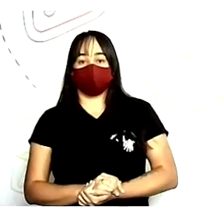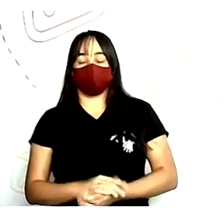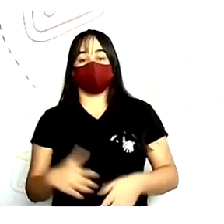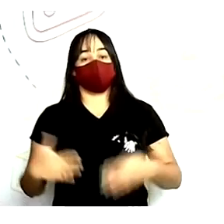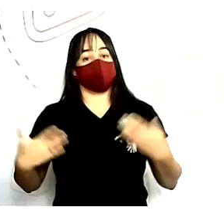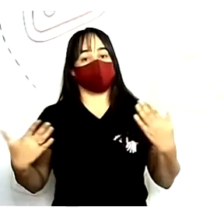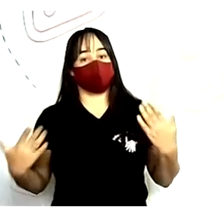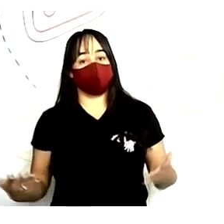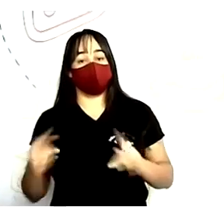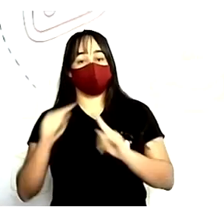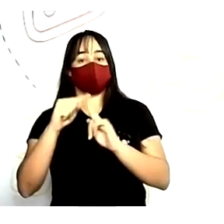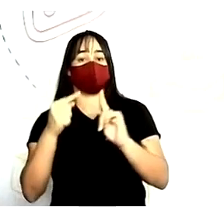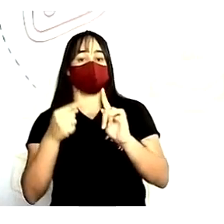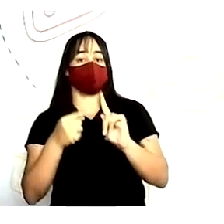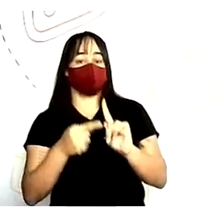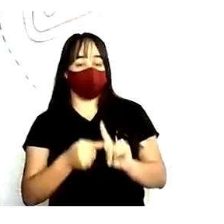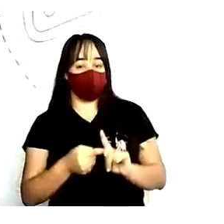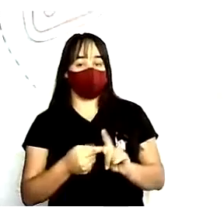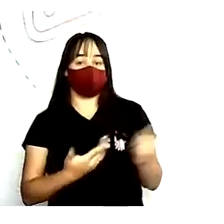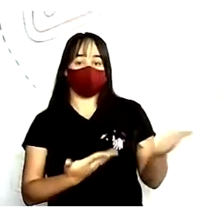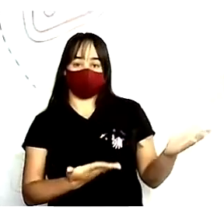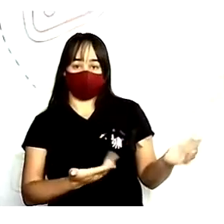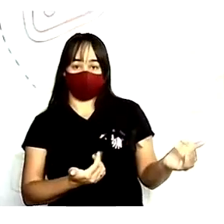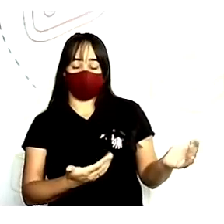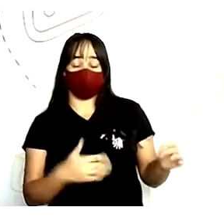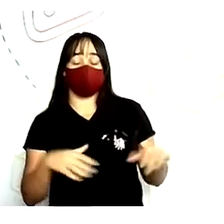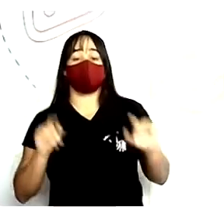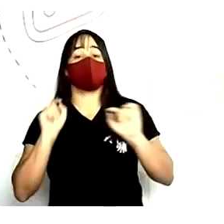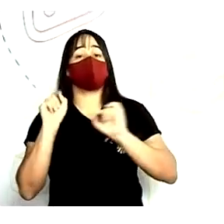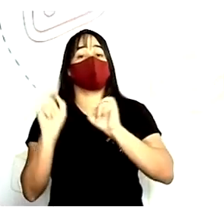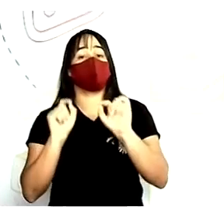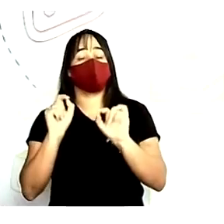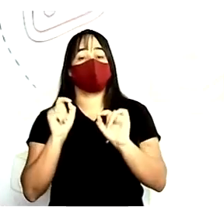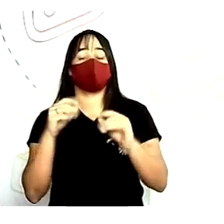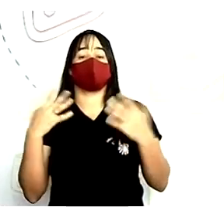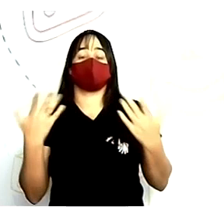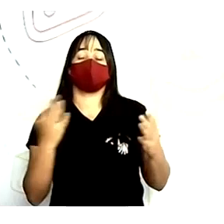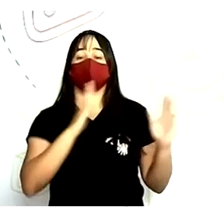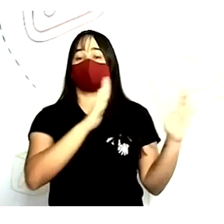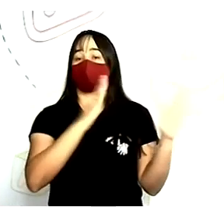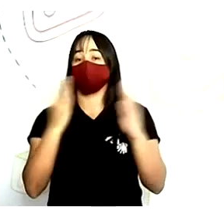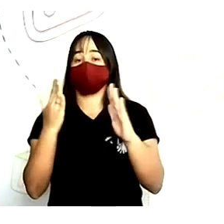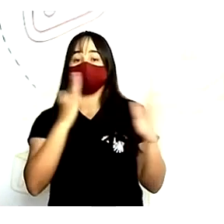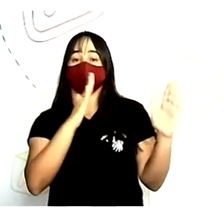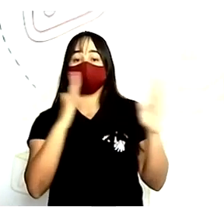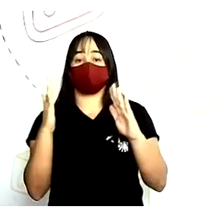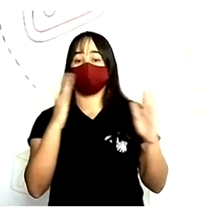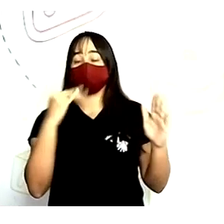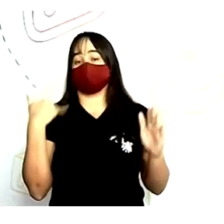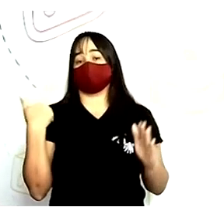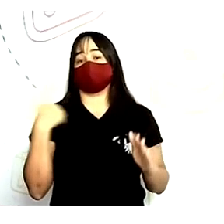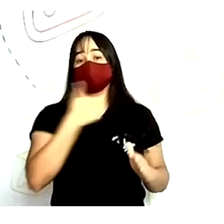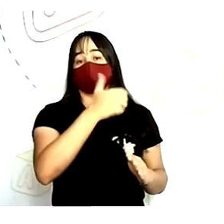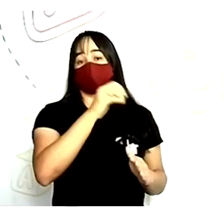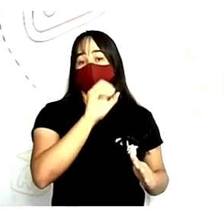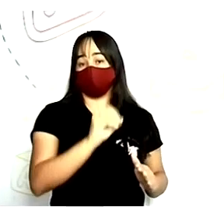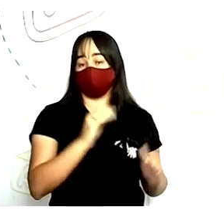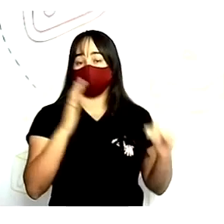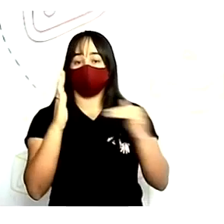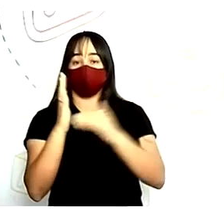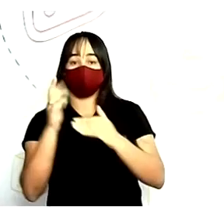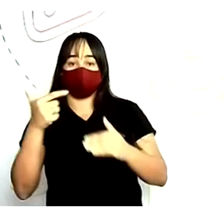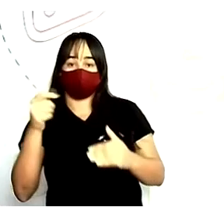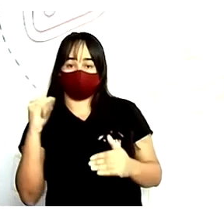Bem, a gravidez na adolescência é considerada a que ocorre entre de 10 a 20 anos, ou seja, entre 10